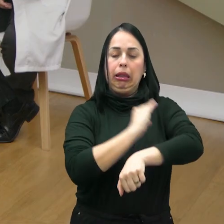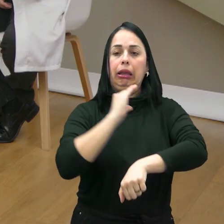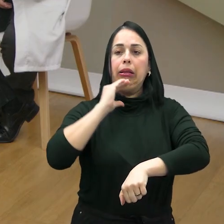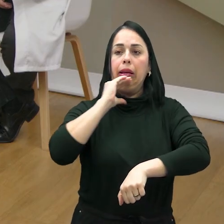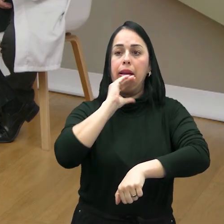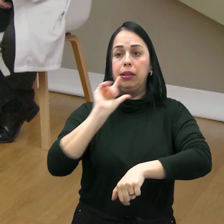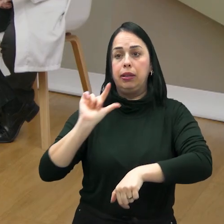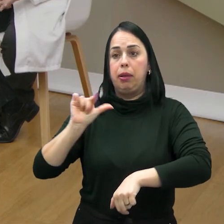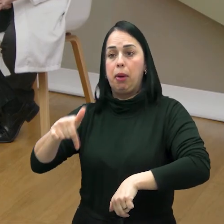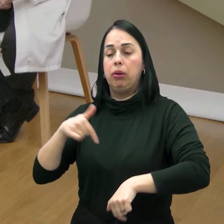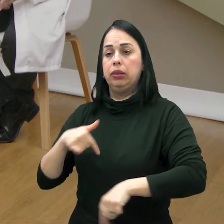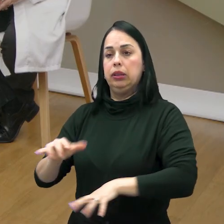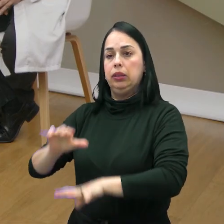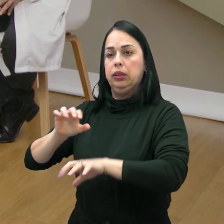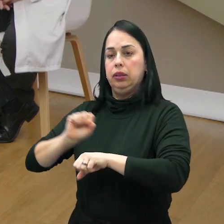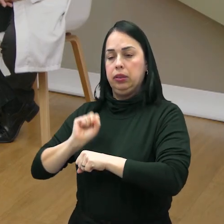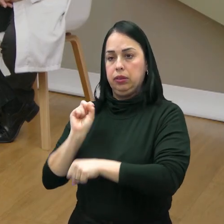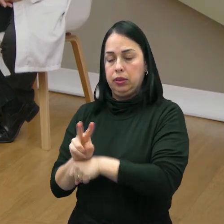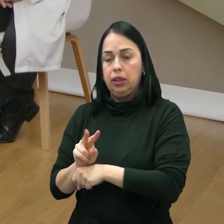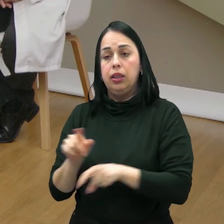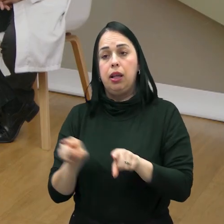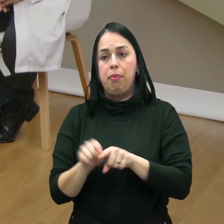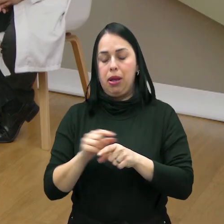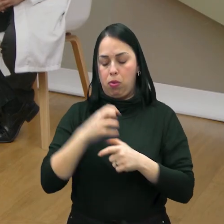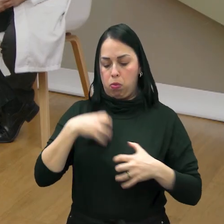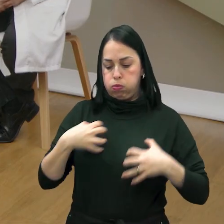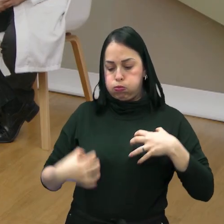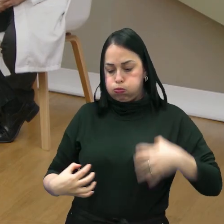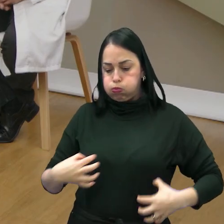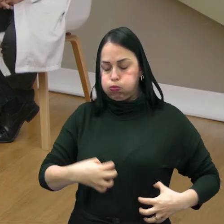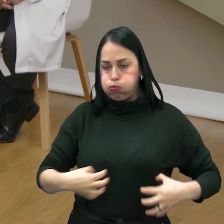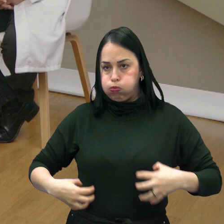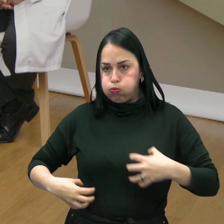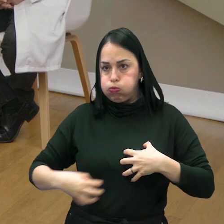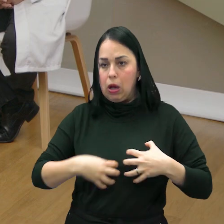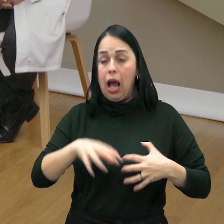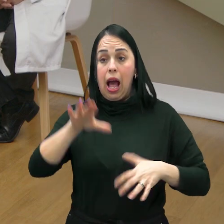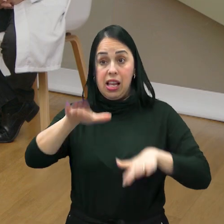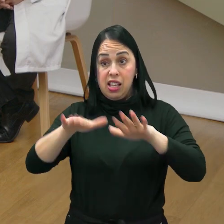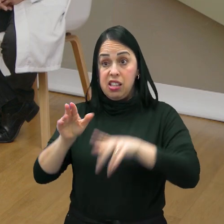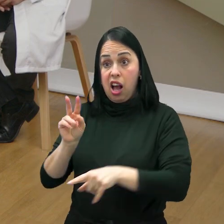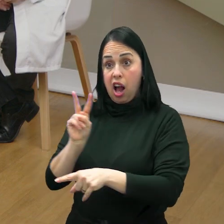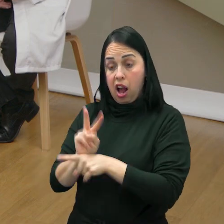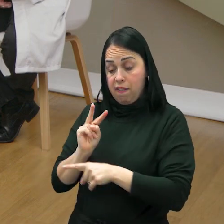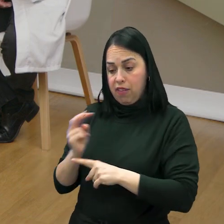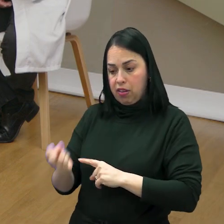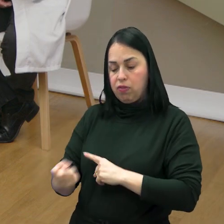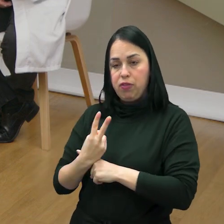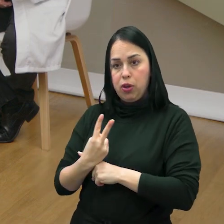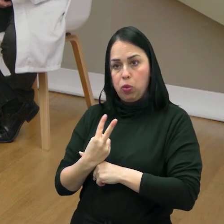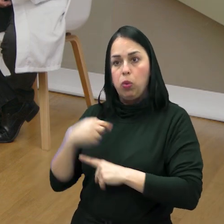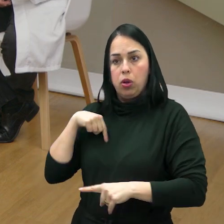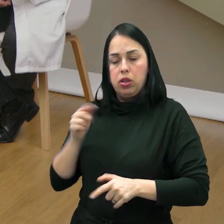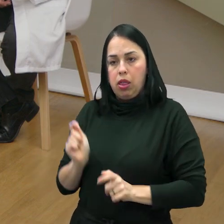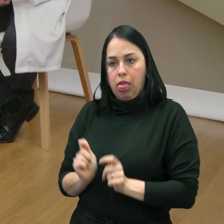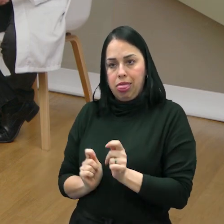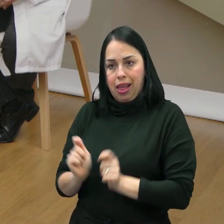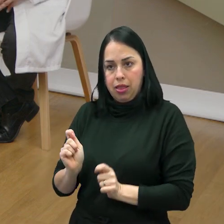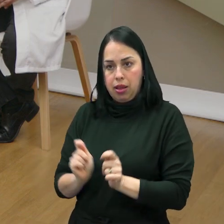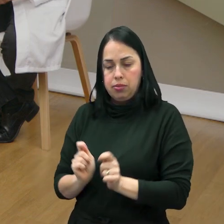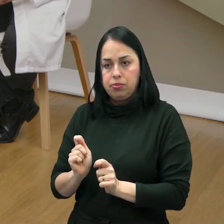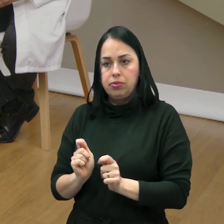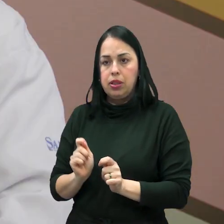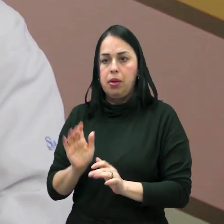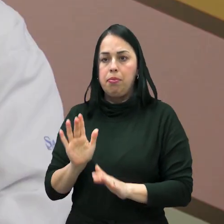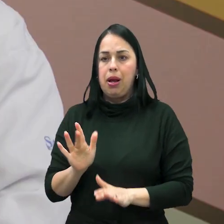tem falência de múltiplos órgãos também. O paciente, às vezes, ele está com a infecção controlada, mas por circunstâncias,